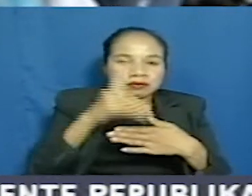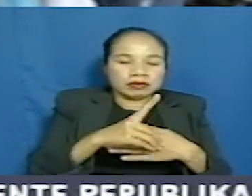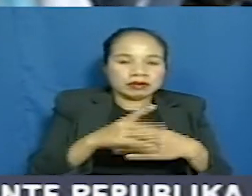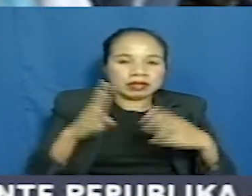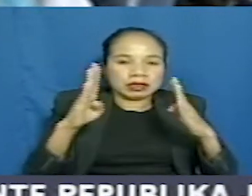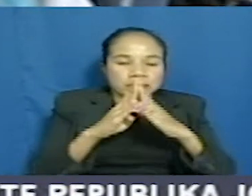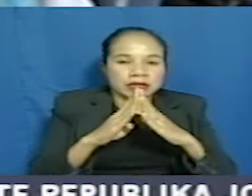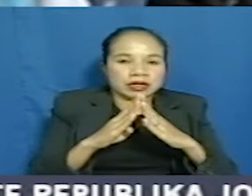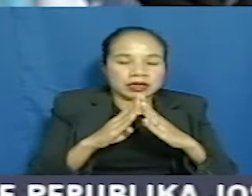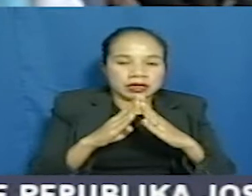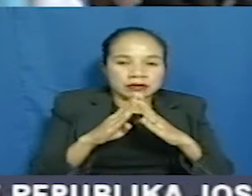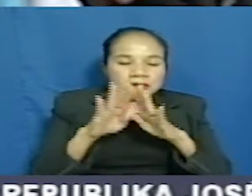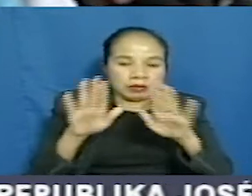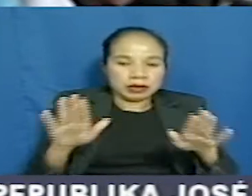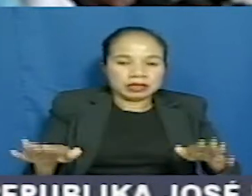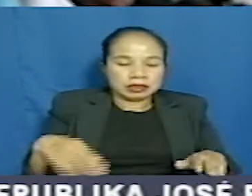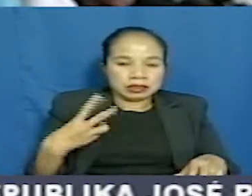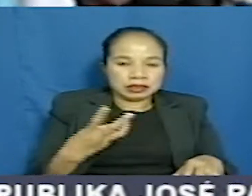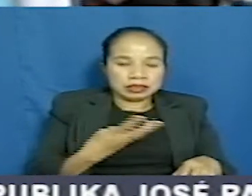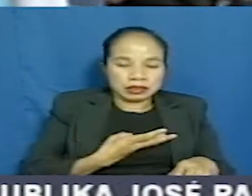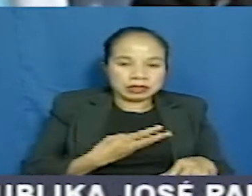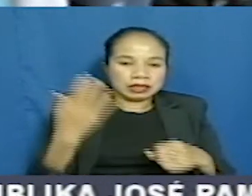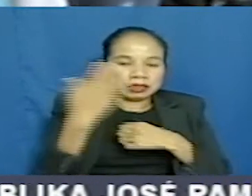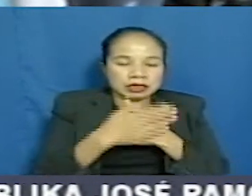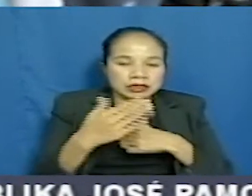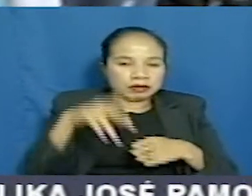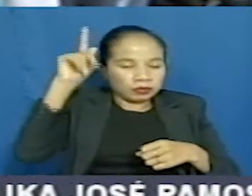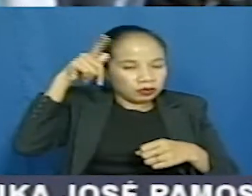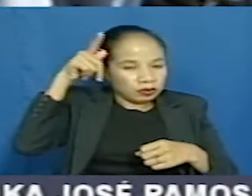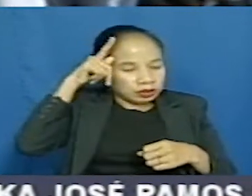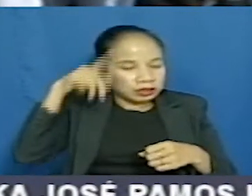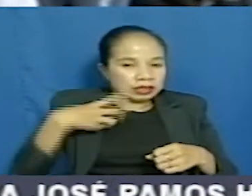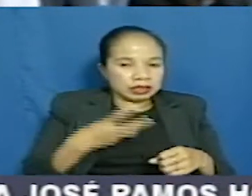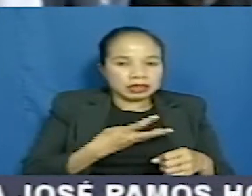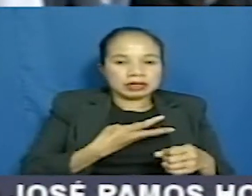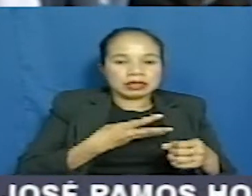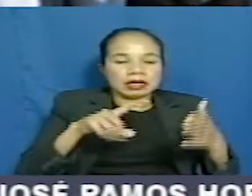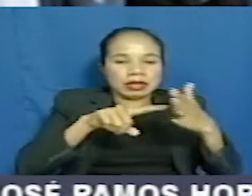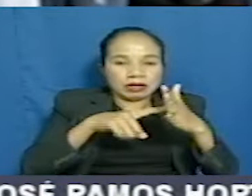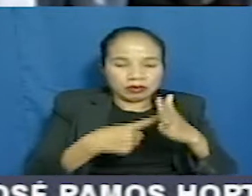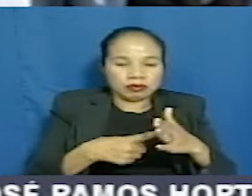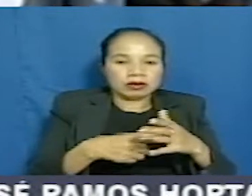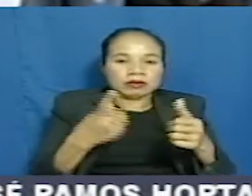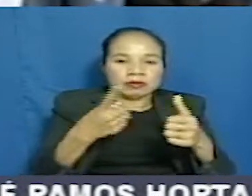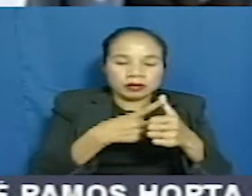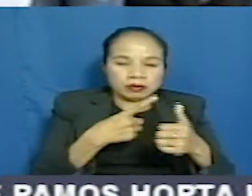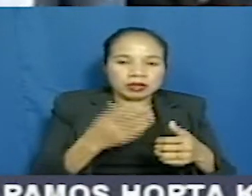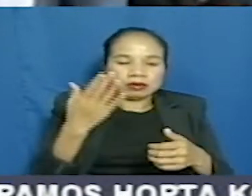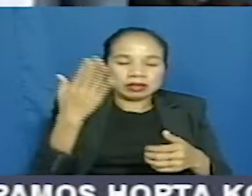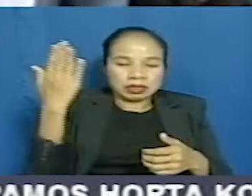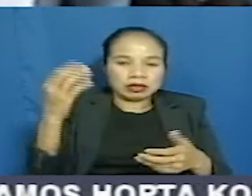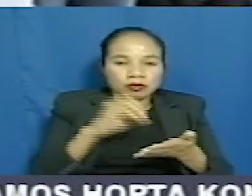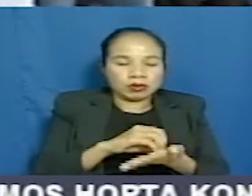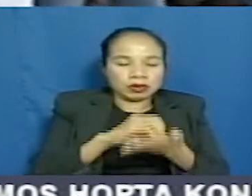humano itania labarik sira ihetani nasaw politika idane itahahuhusi atu halo piloto idai hawikusi